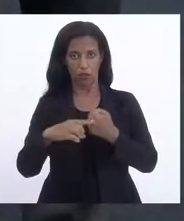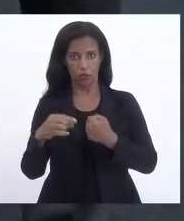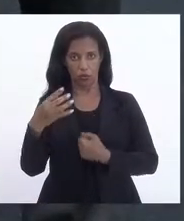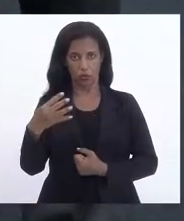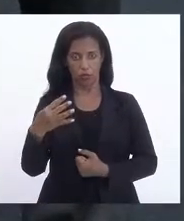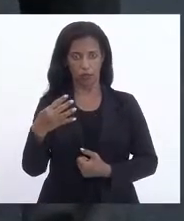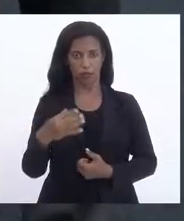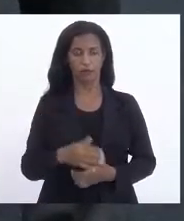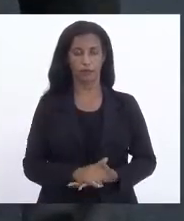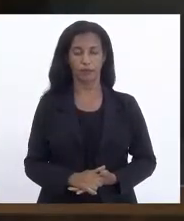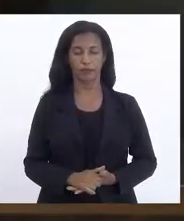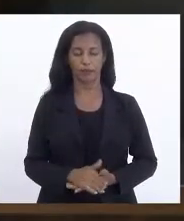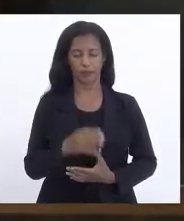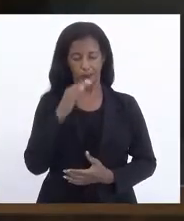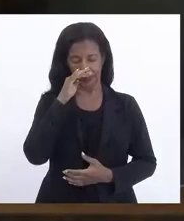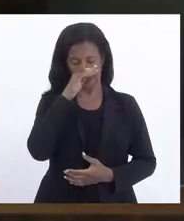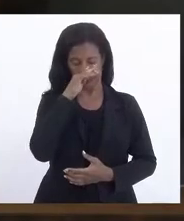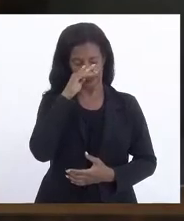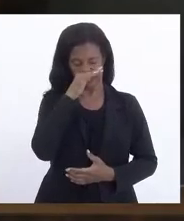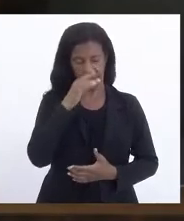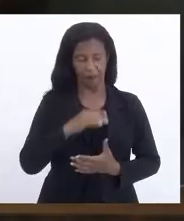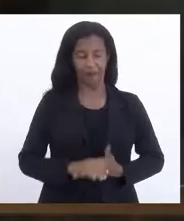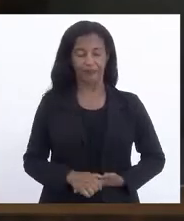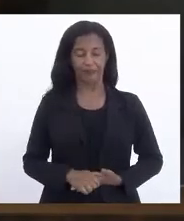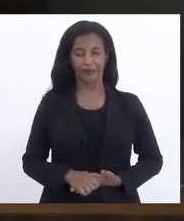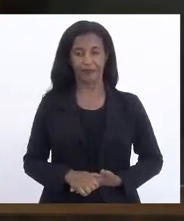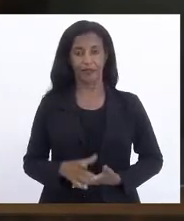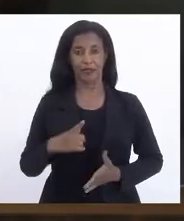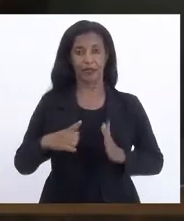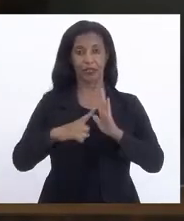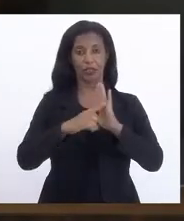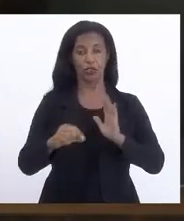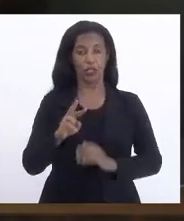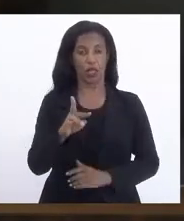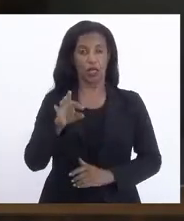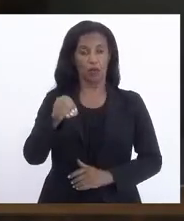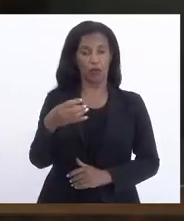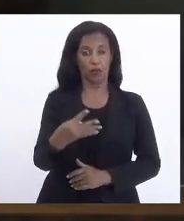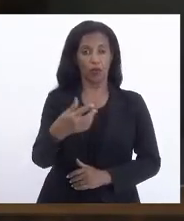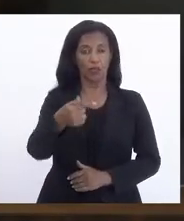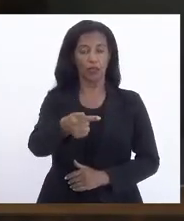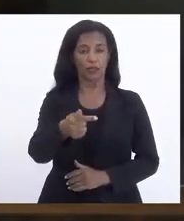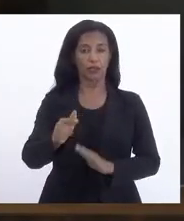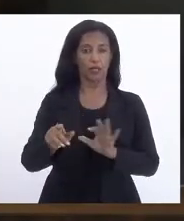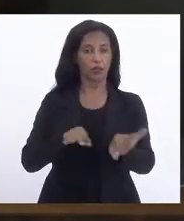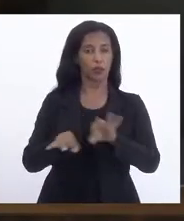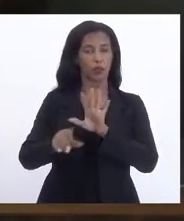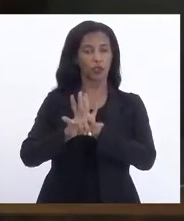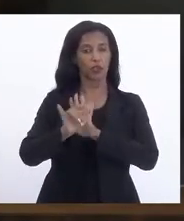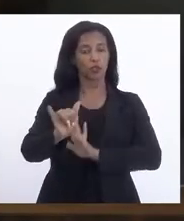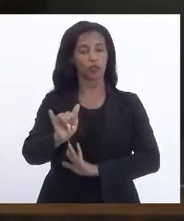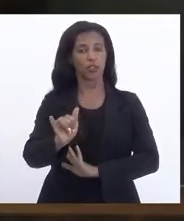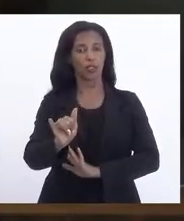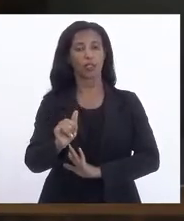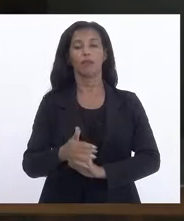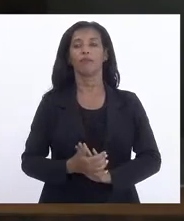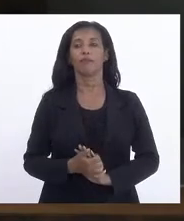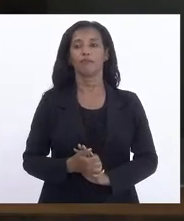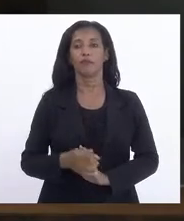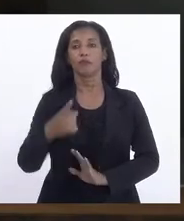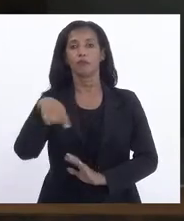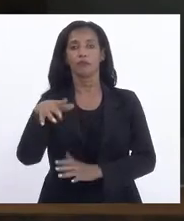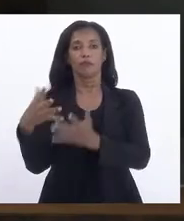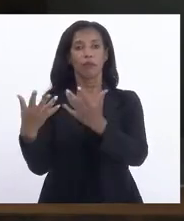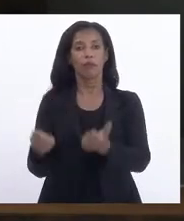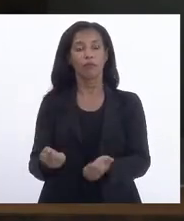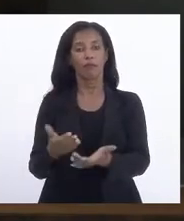Isso. Há sobre a mesa destaque ao veto aposto ao artigo 47 do projeto de lei 4022 de 21. Senhores que aprovam,